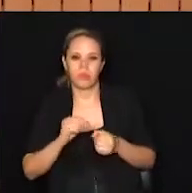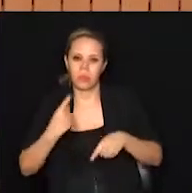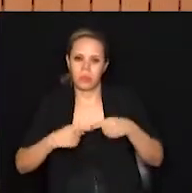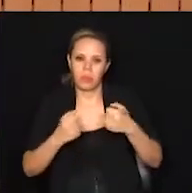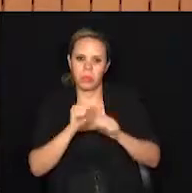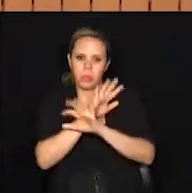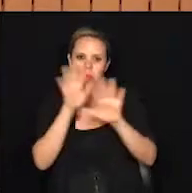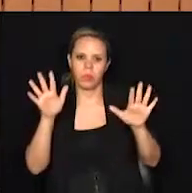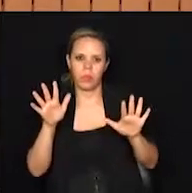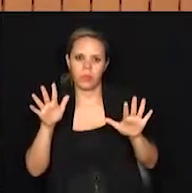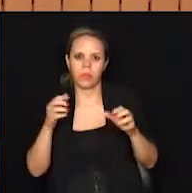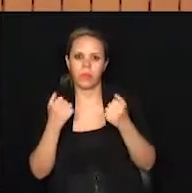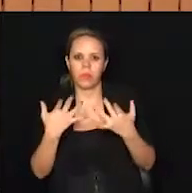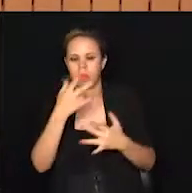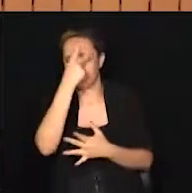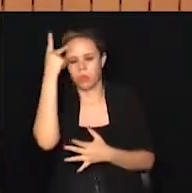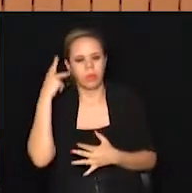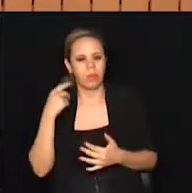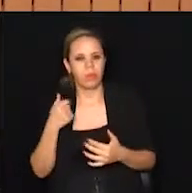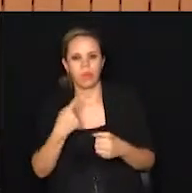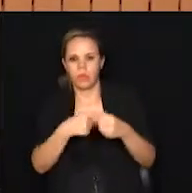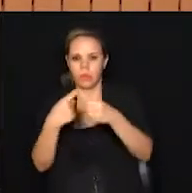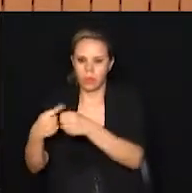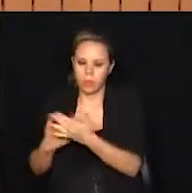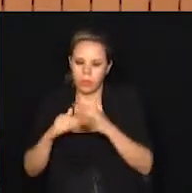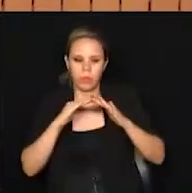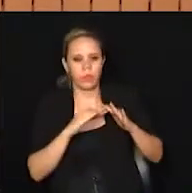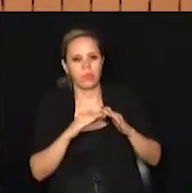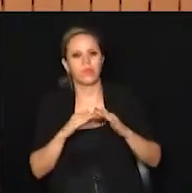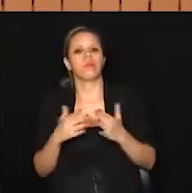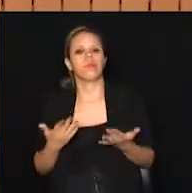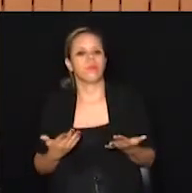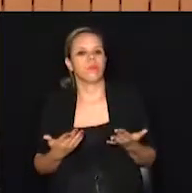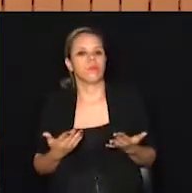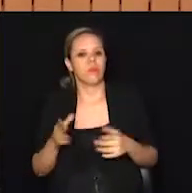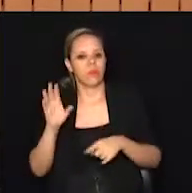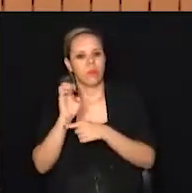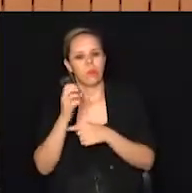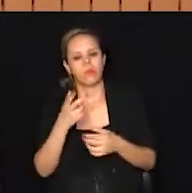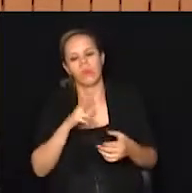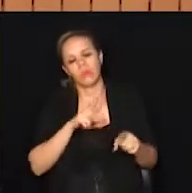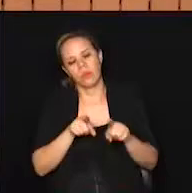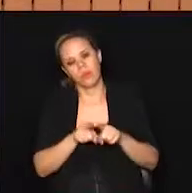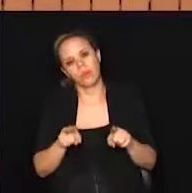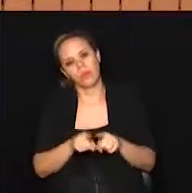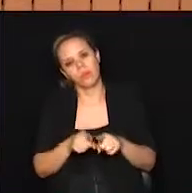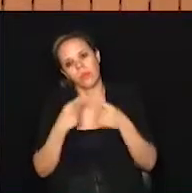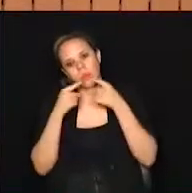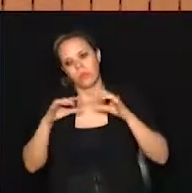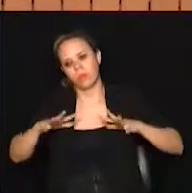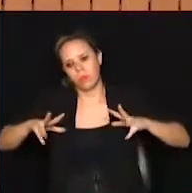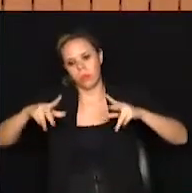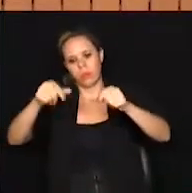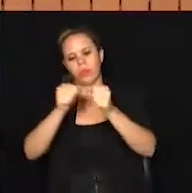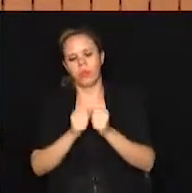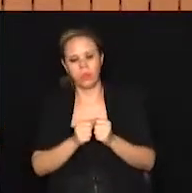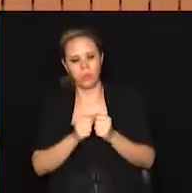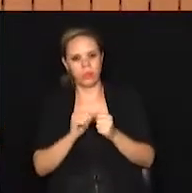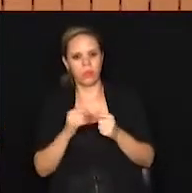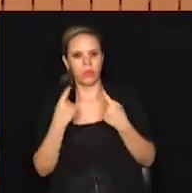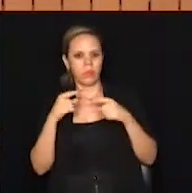que a gente tem manifestado tanto nessas reuniões de pais, o Renato,